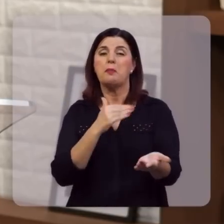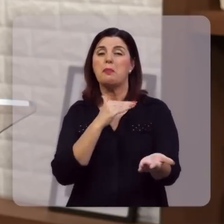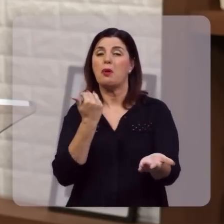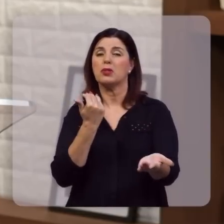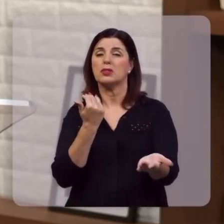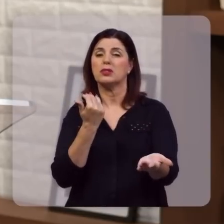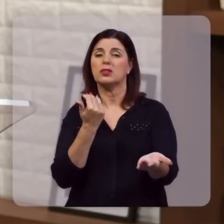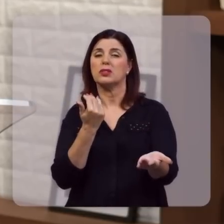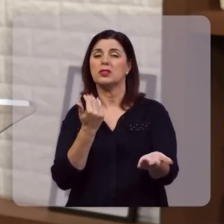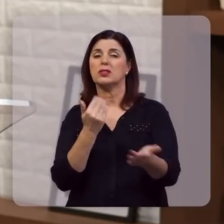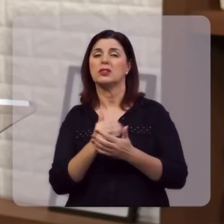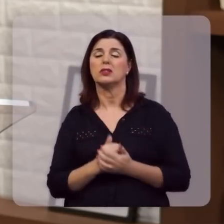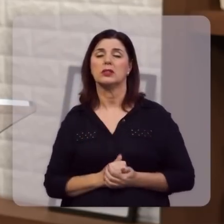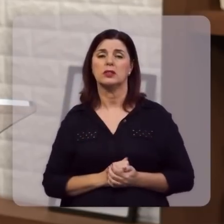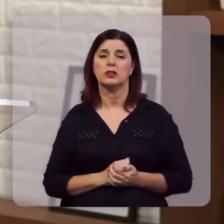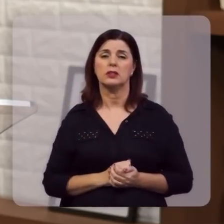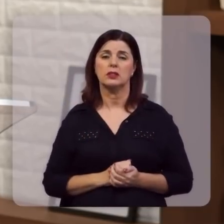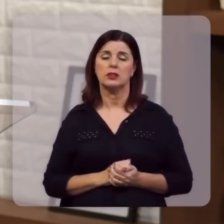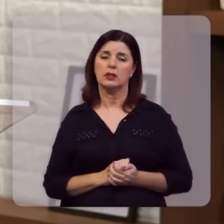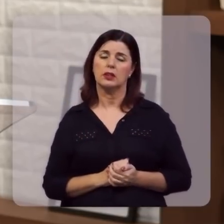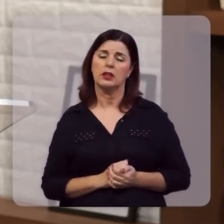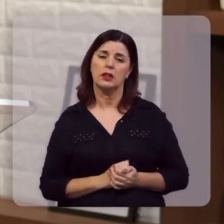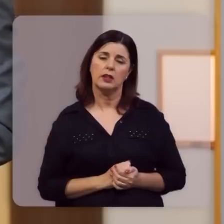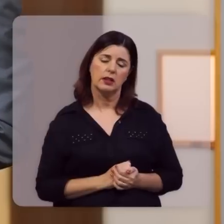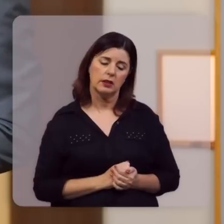morte. Morte.